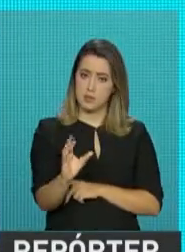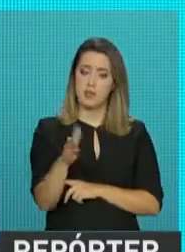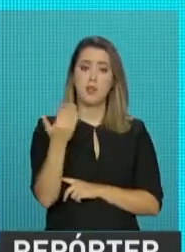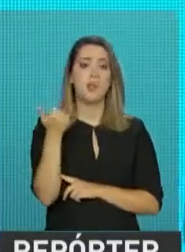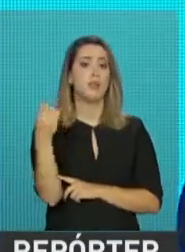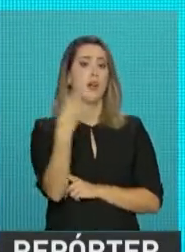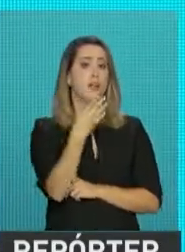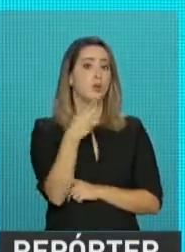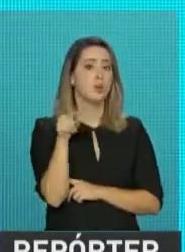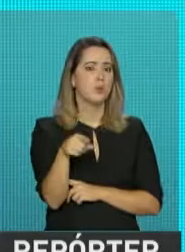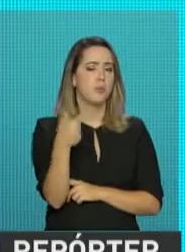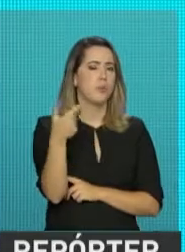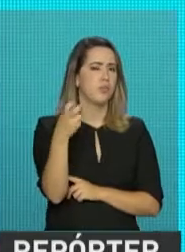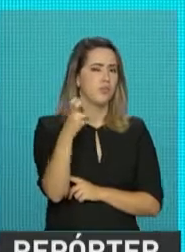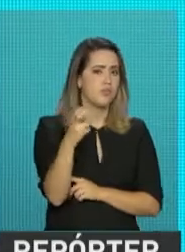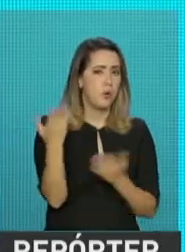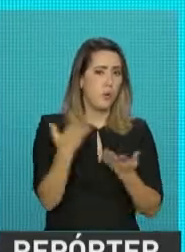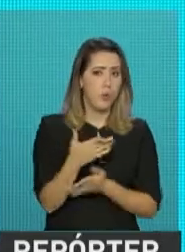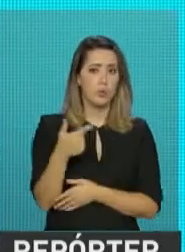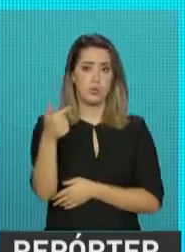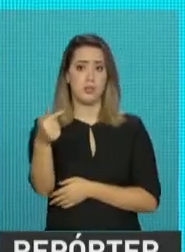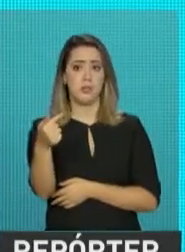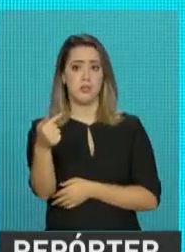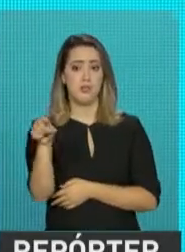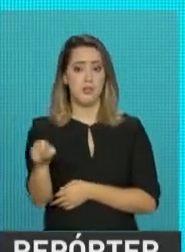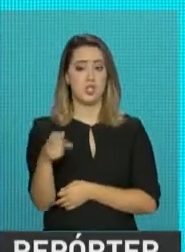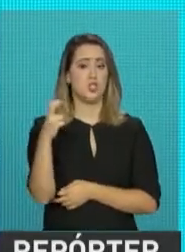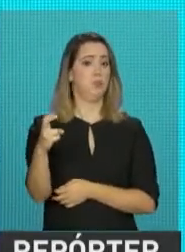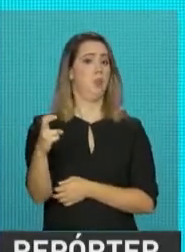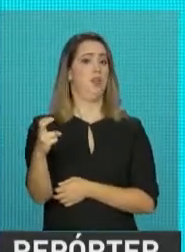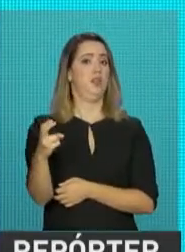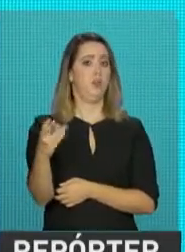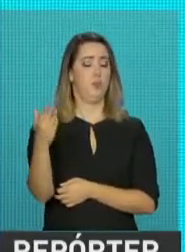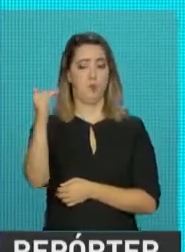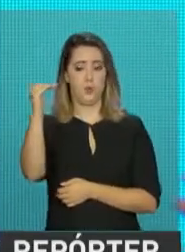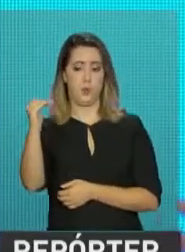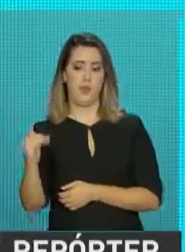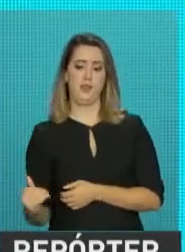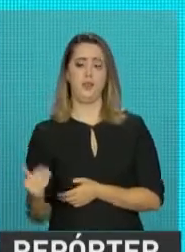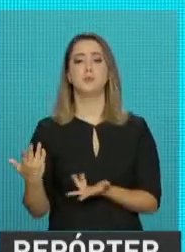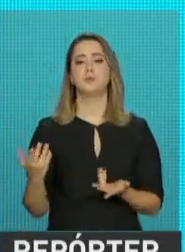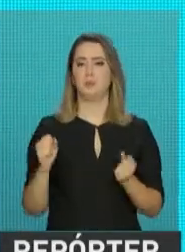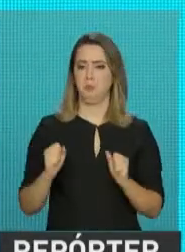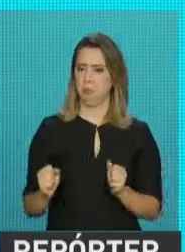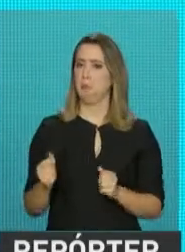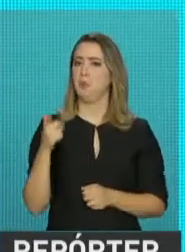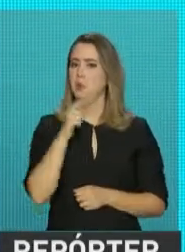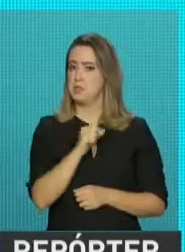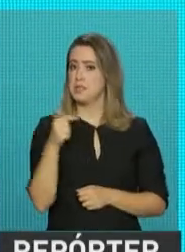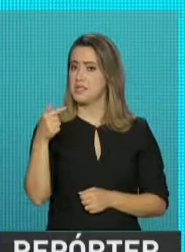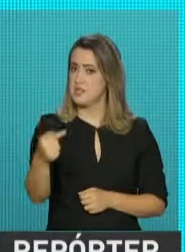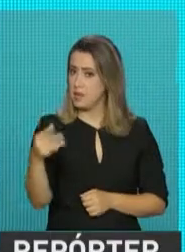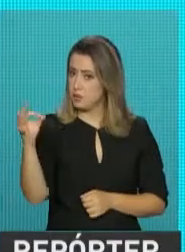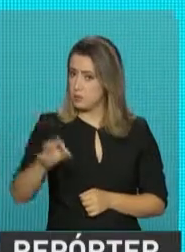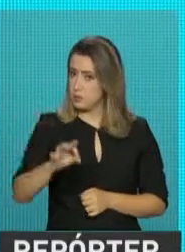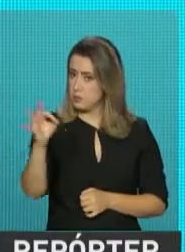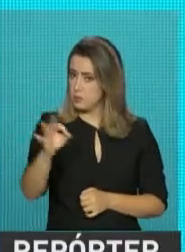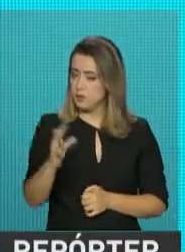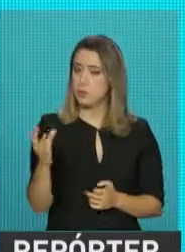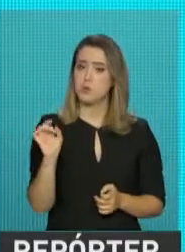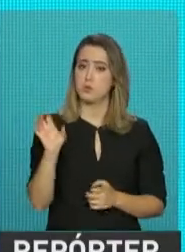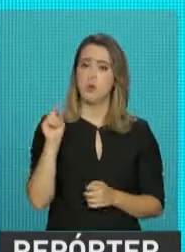hoje está em 7 e meio vai poder chegar disso os analistas a 7% ao final